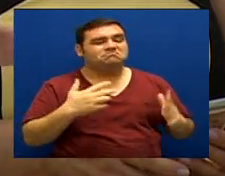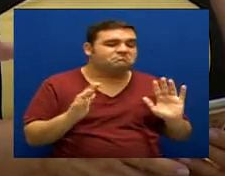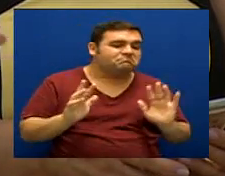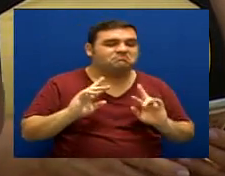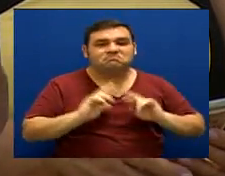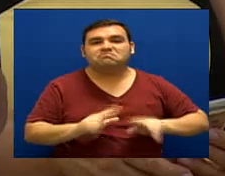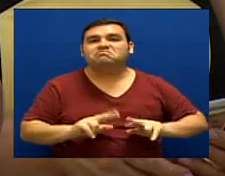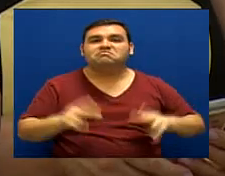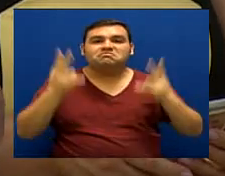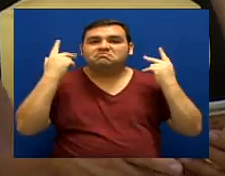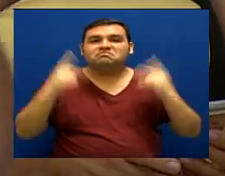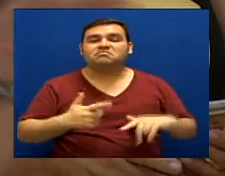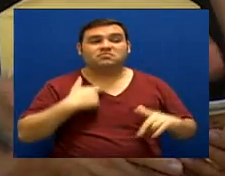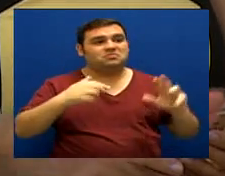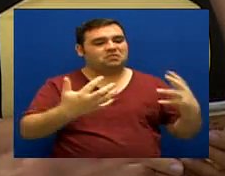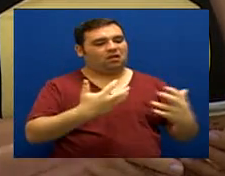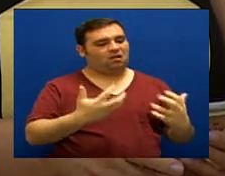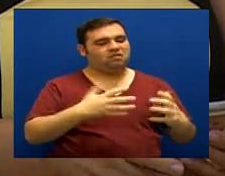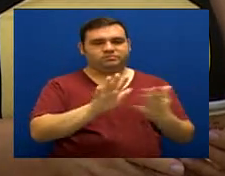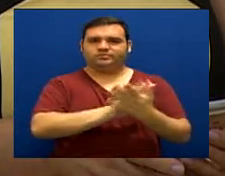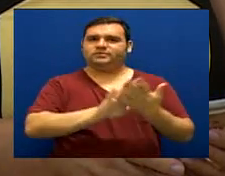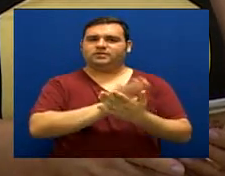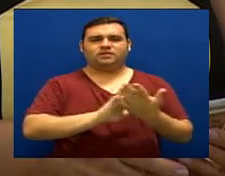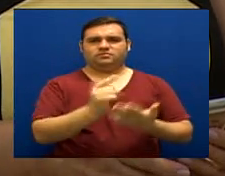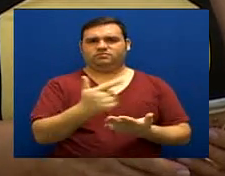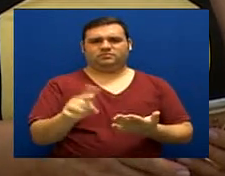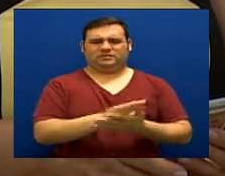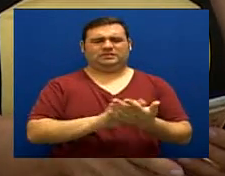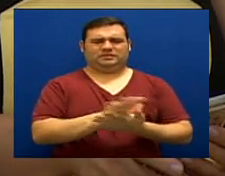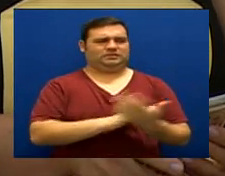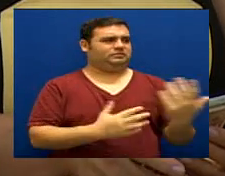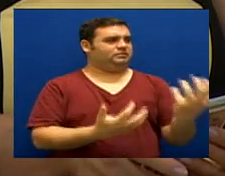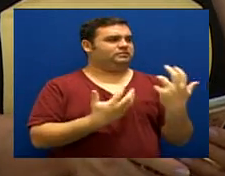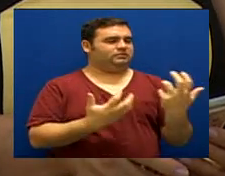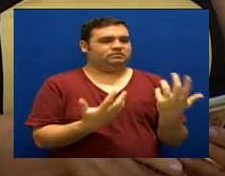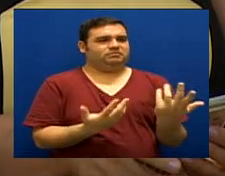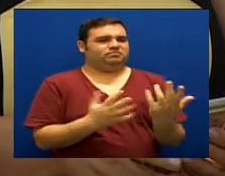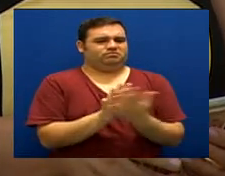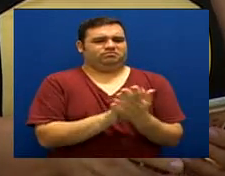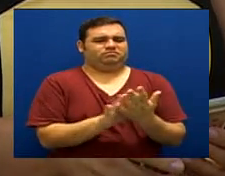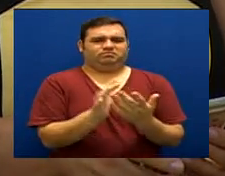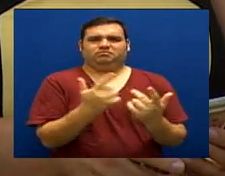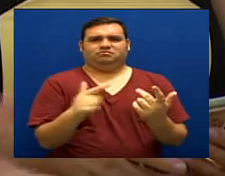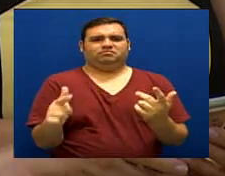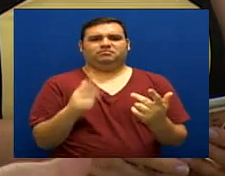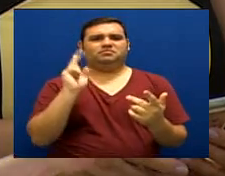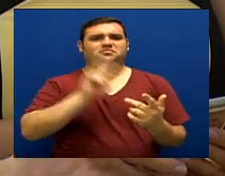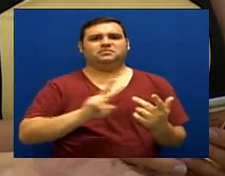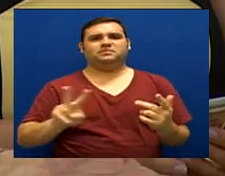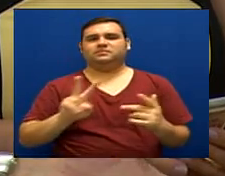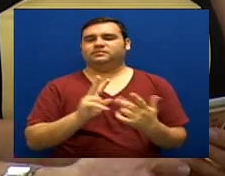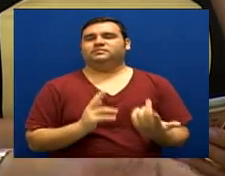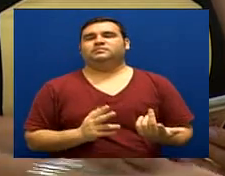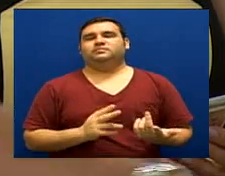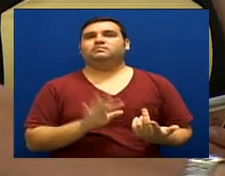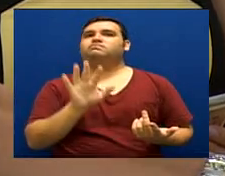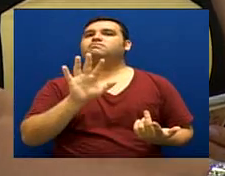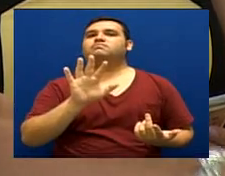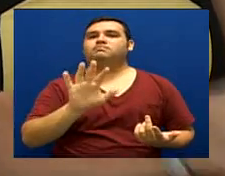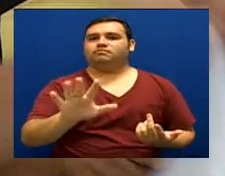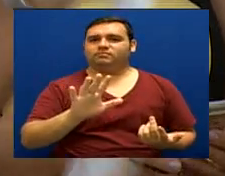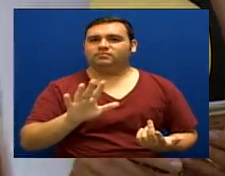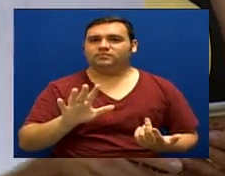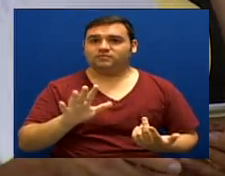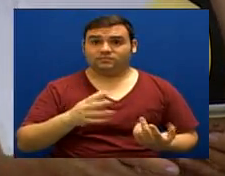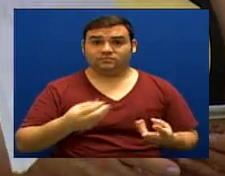não estou influenciado por nenhuma por nenhuma colocação política agora essas coisas